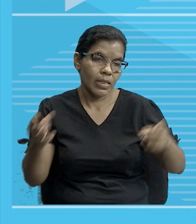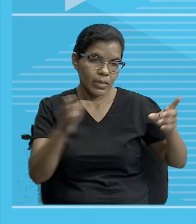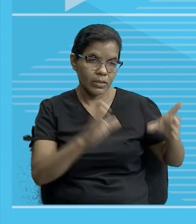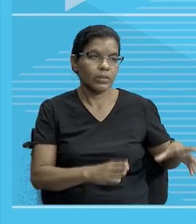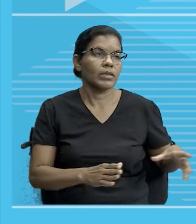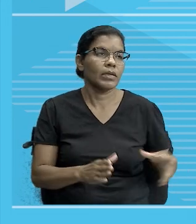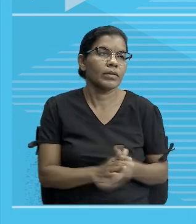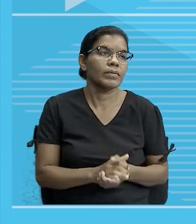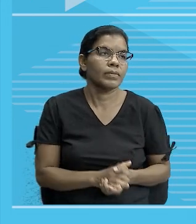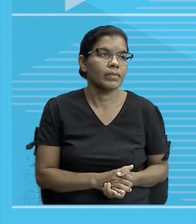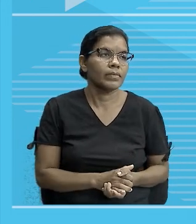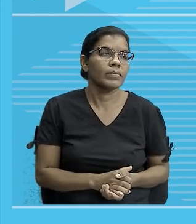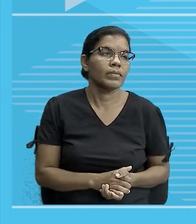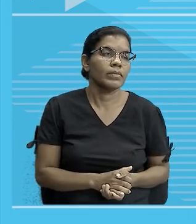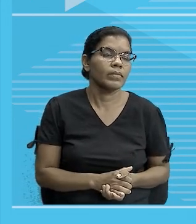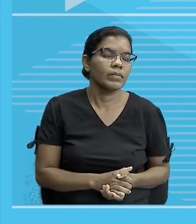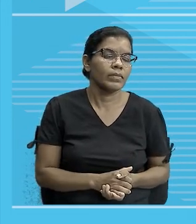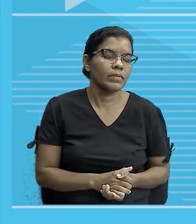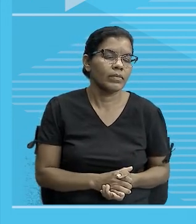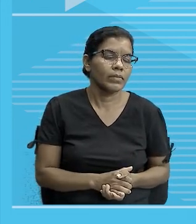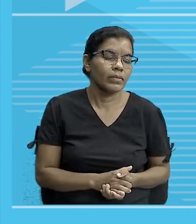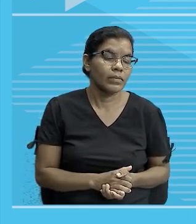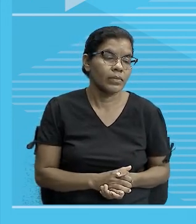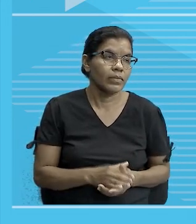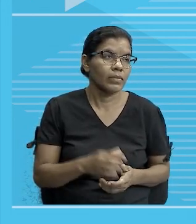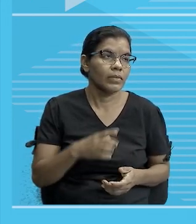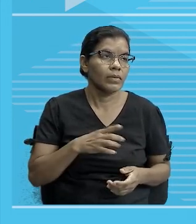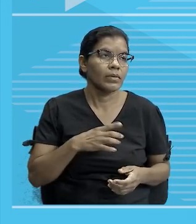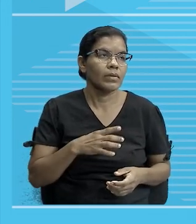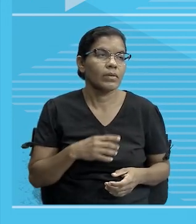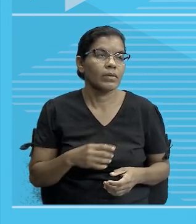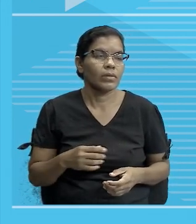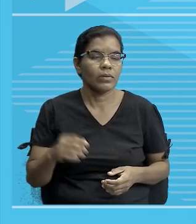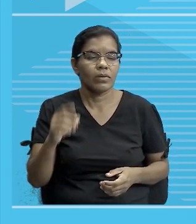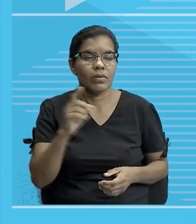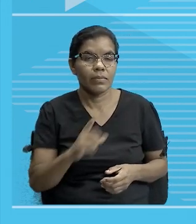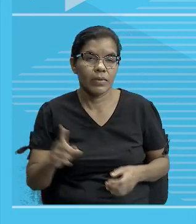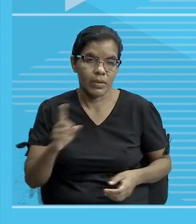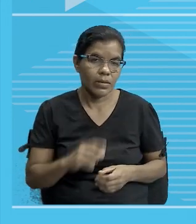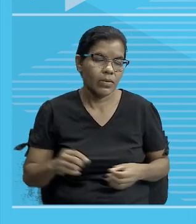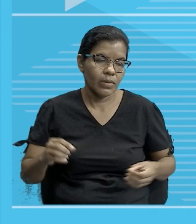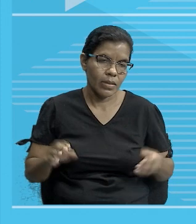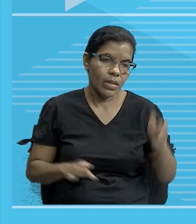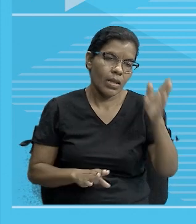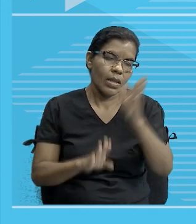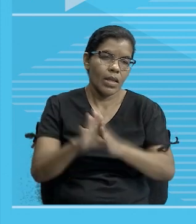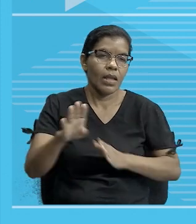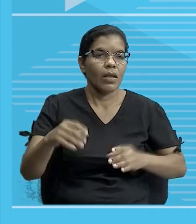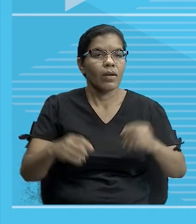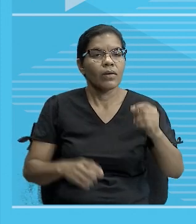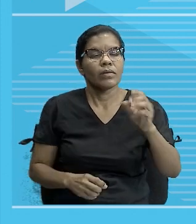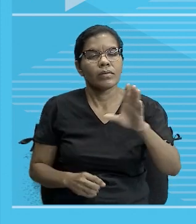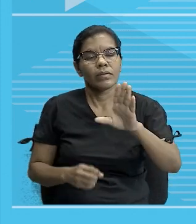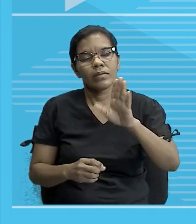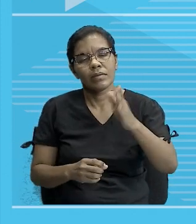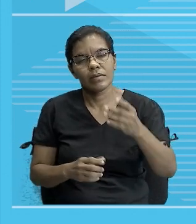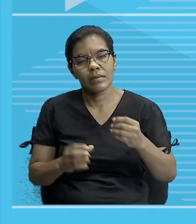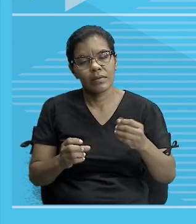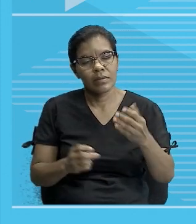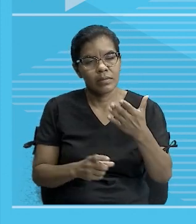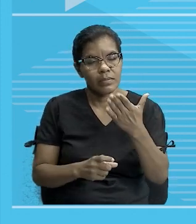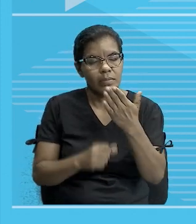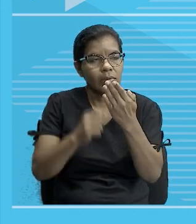papai. Eu botei assim, ó. Vai haver o domínio da alta burguesia, os girondinos, os